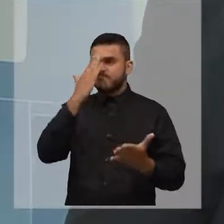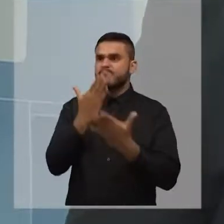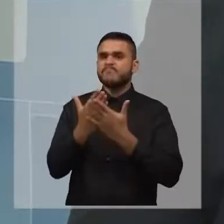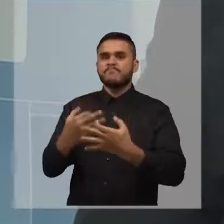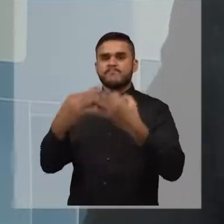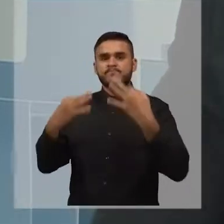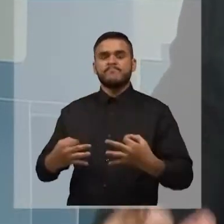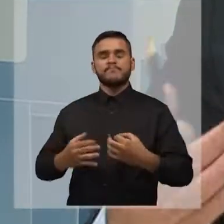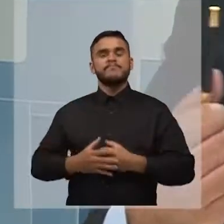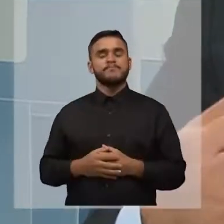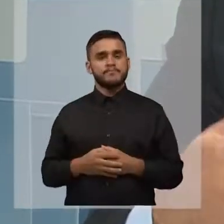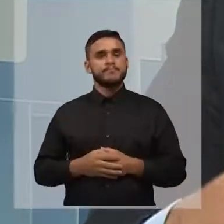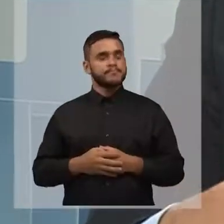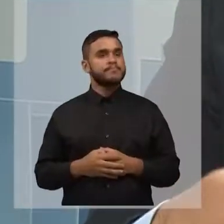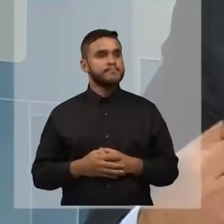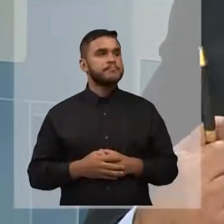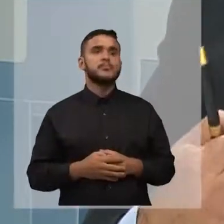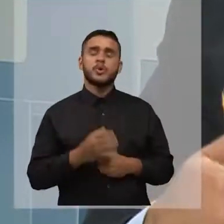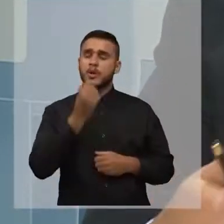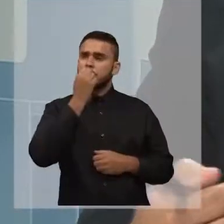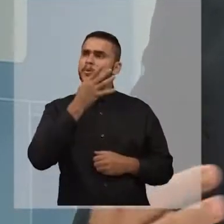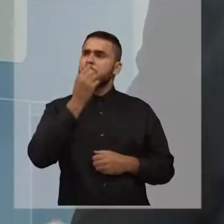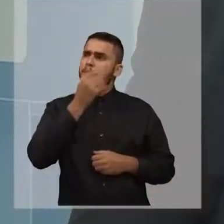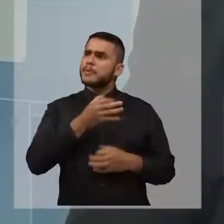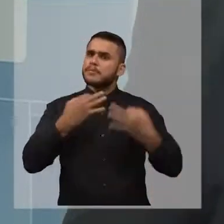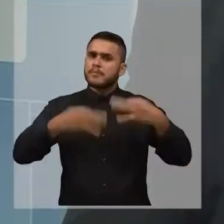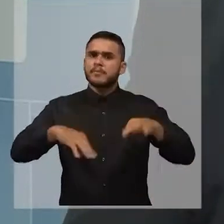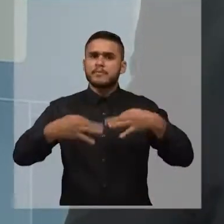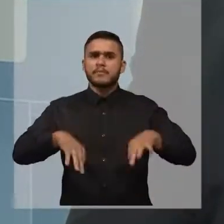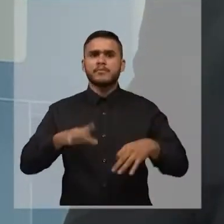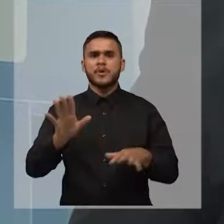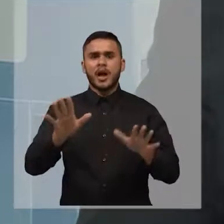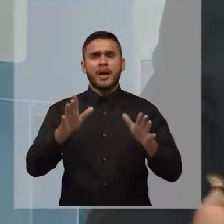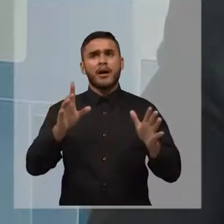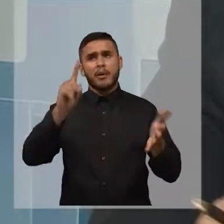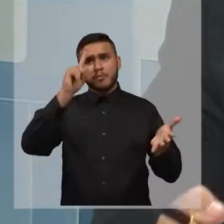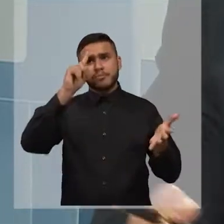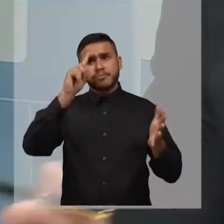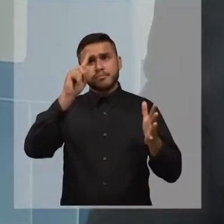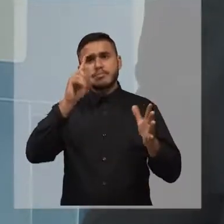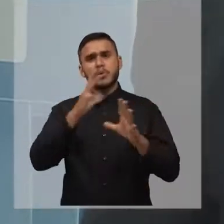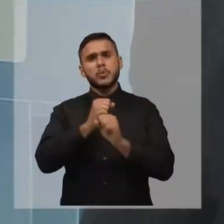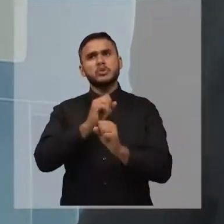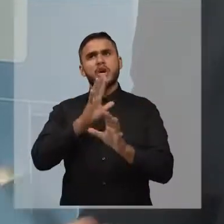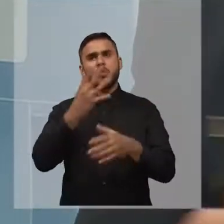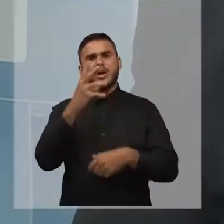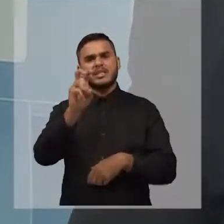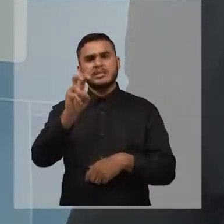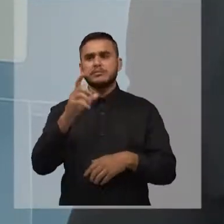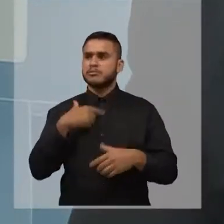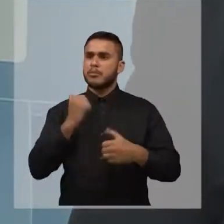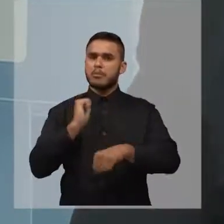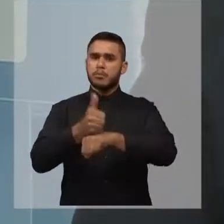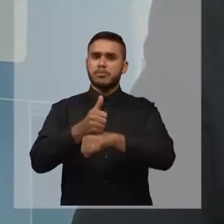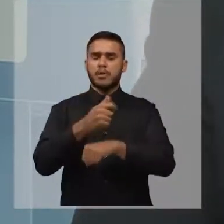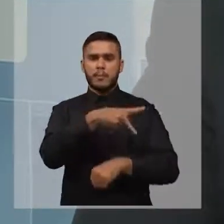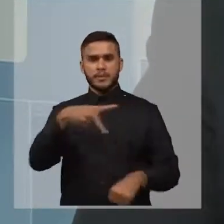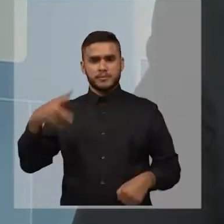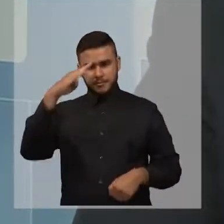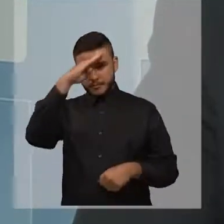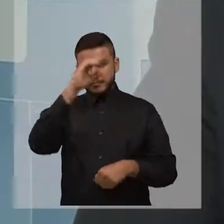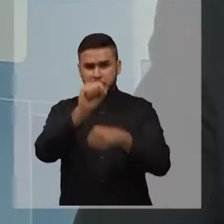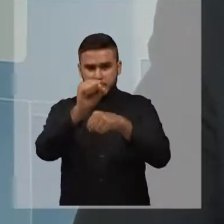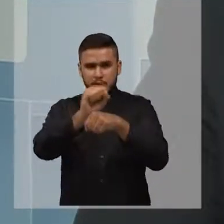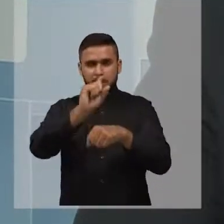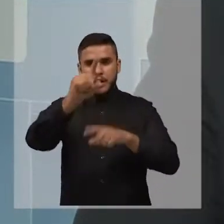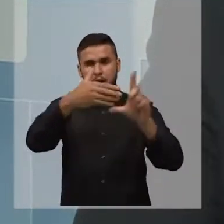no governo. E tem muita coisa boa já nesses 45 dias, que eu vou falar para você só a partir agora do segundo bloco. Mas